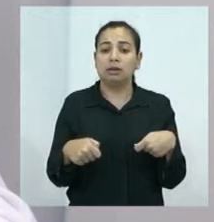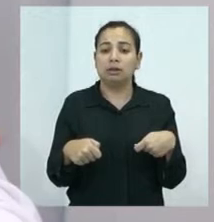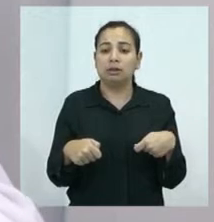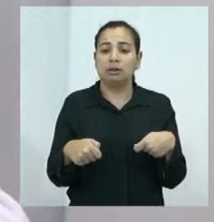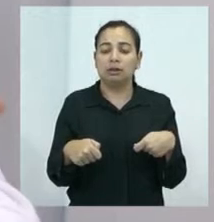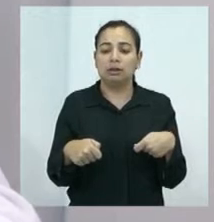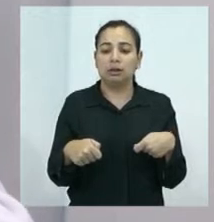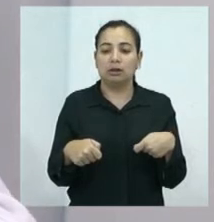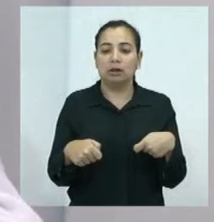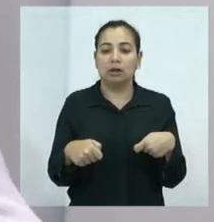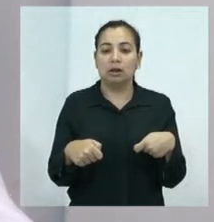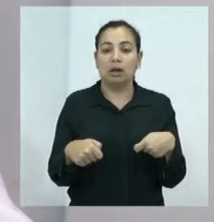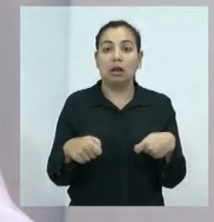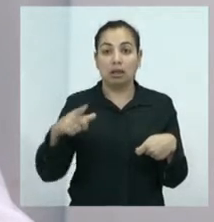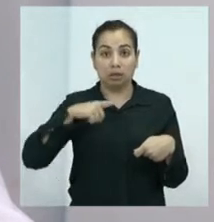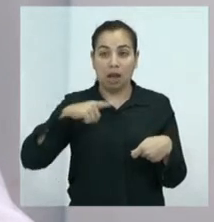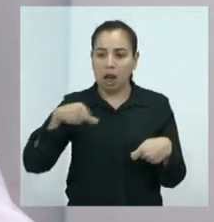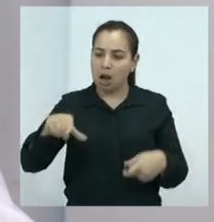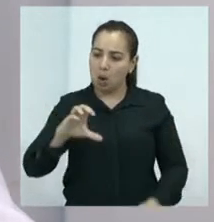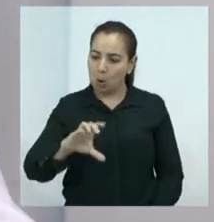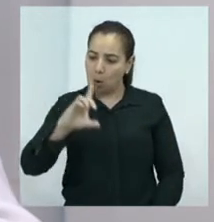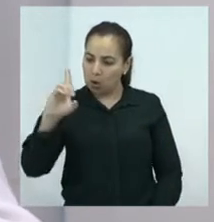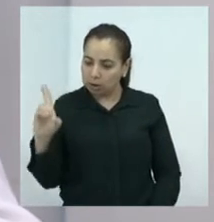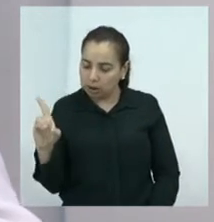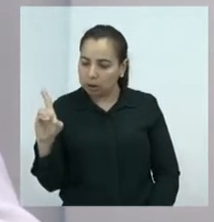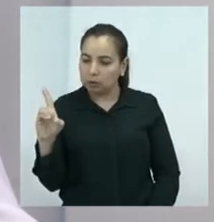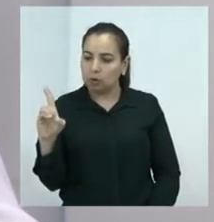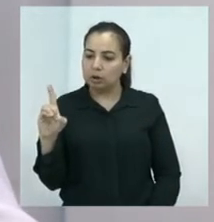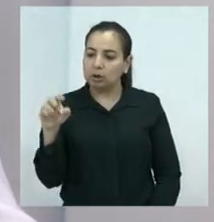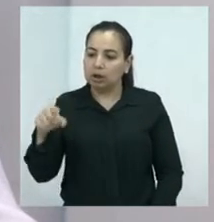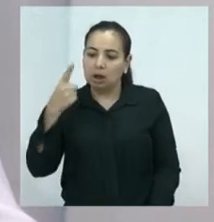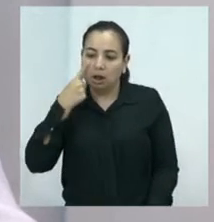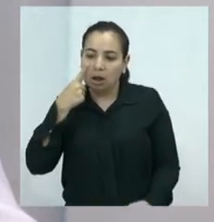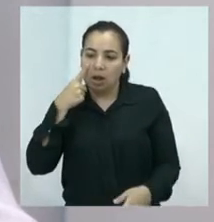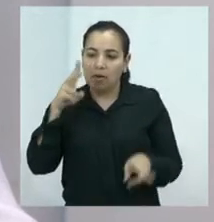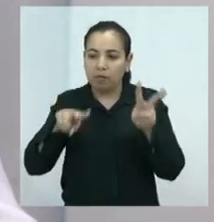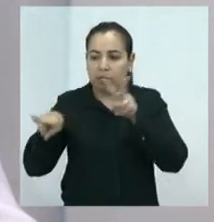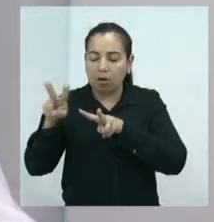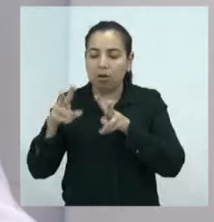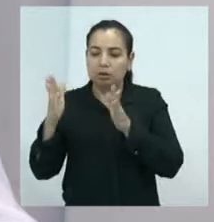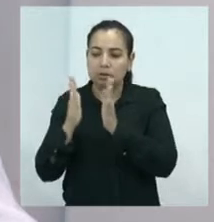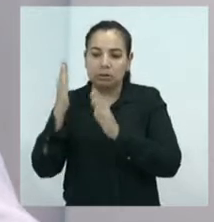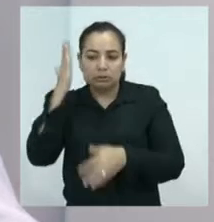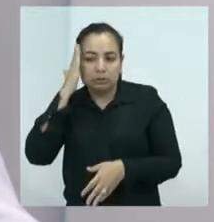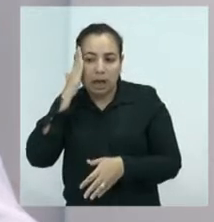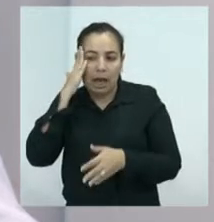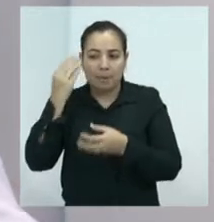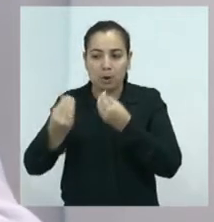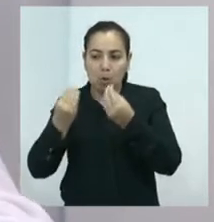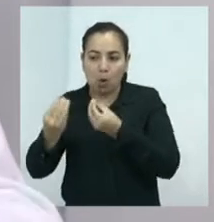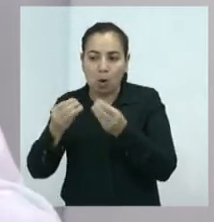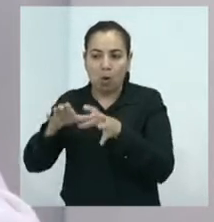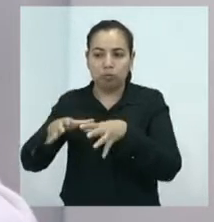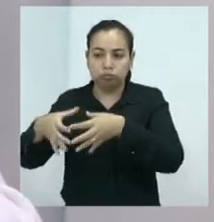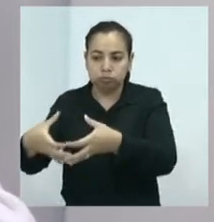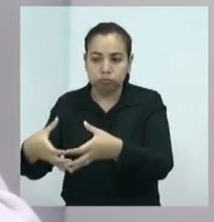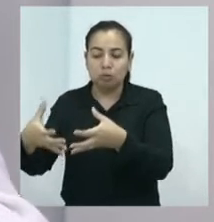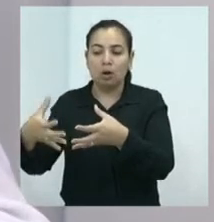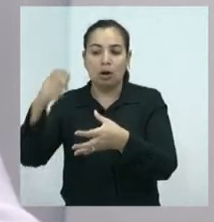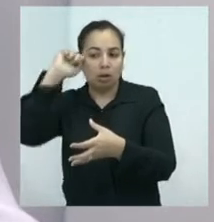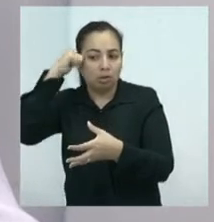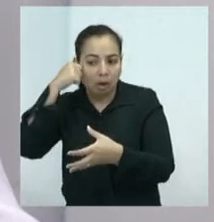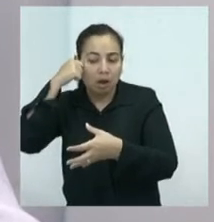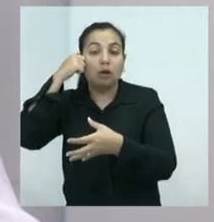a coordenadoria uma forma da visibilidade para essa coordenadoria, mas a gente precisa desses instrumentos, alguns desses